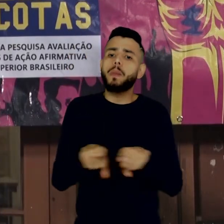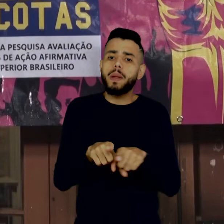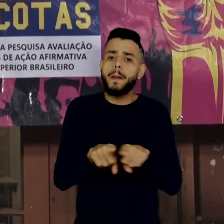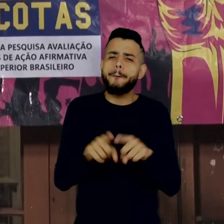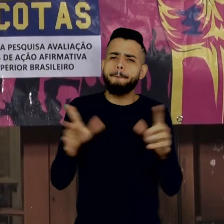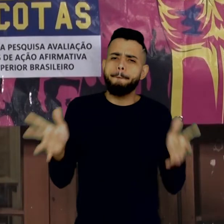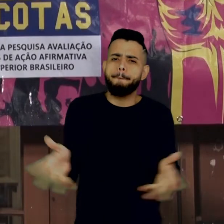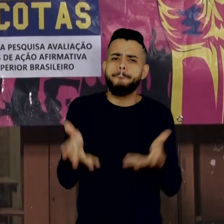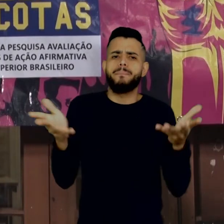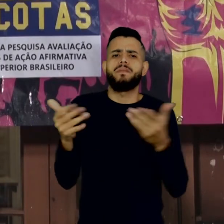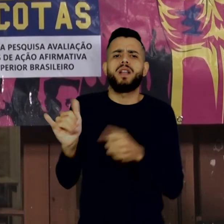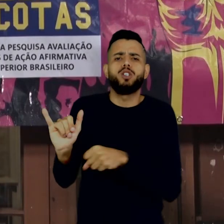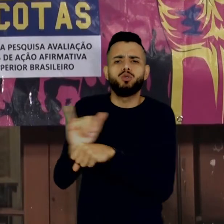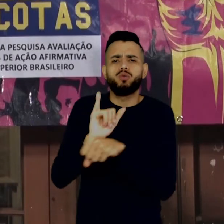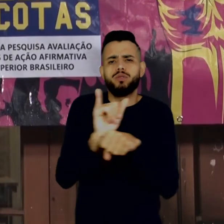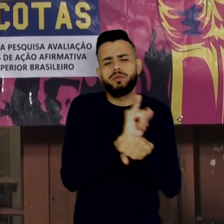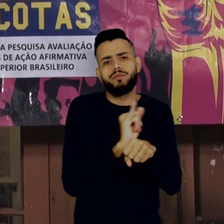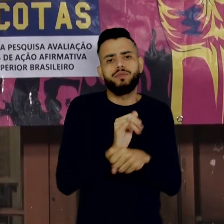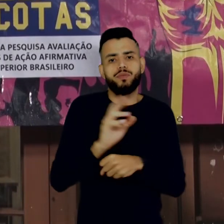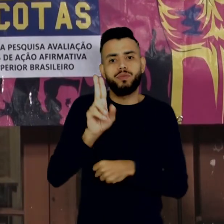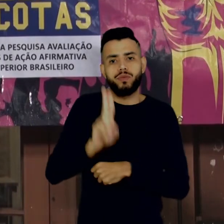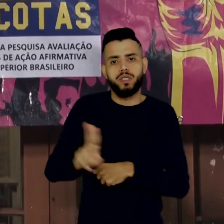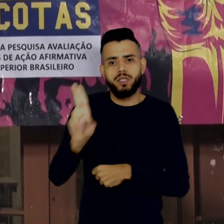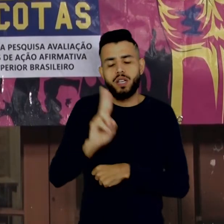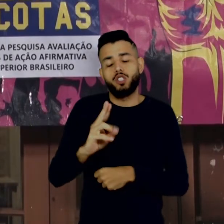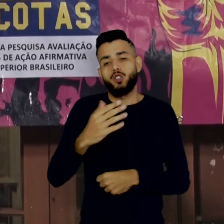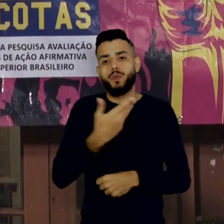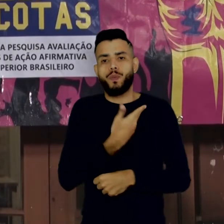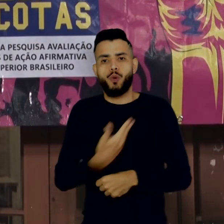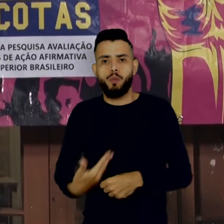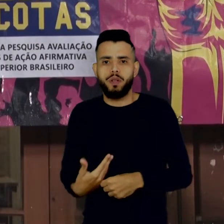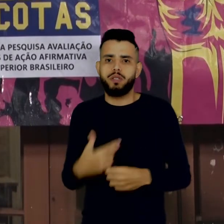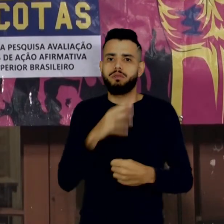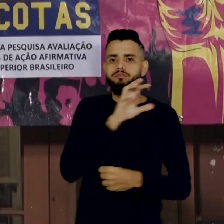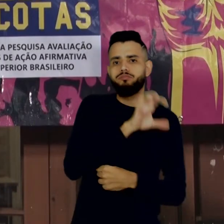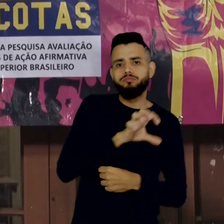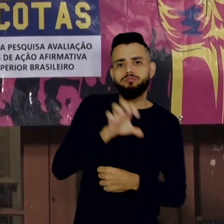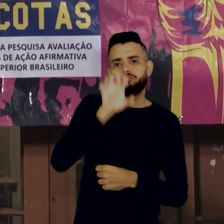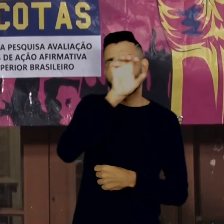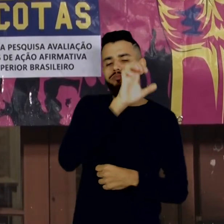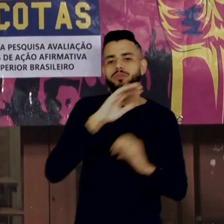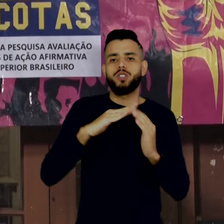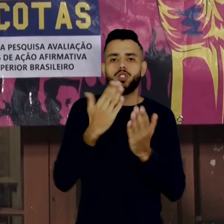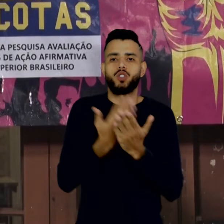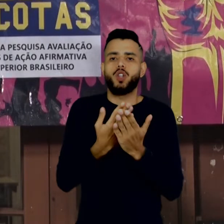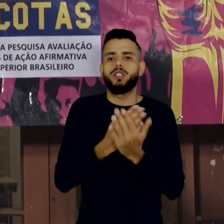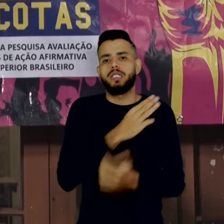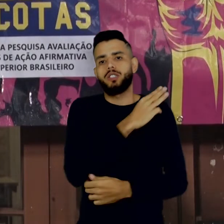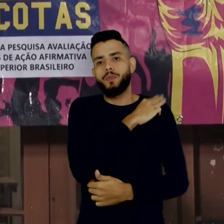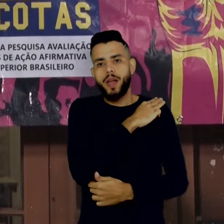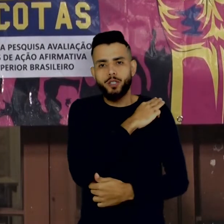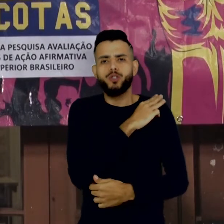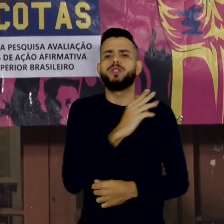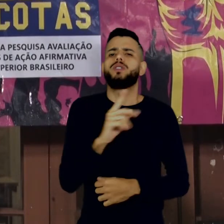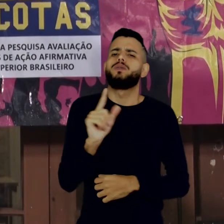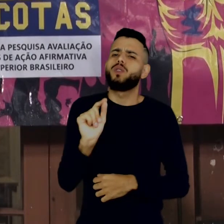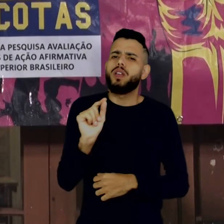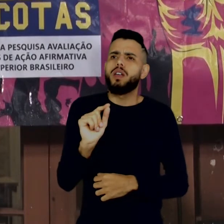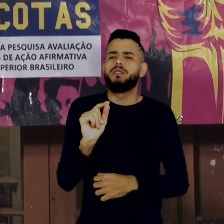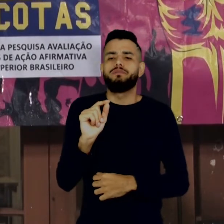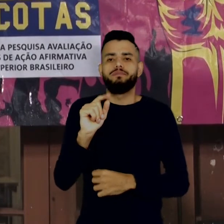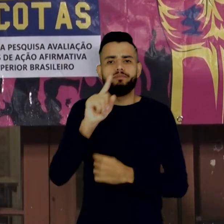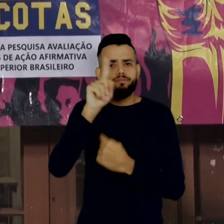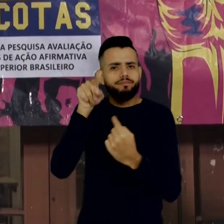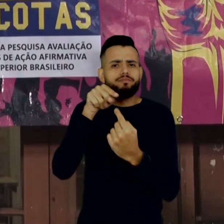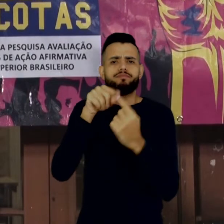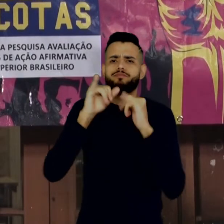Promoção da maior articulação entre as universidades públicas e as redes estaduais das escolas de ensino médio, visando maior divulgação das